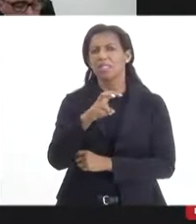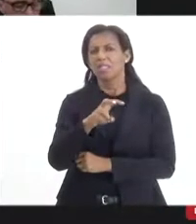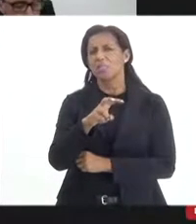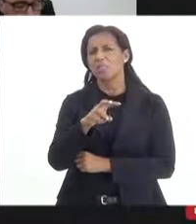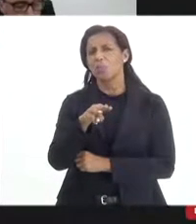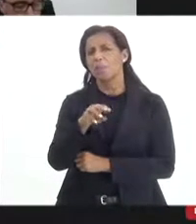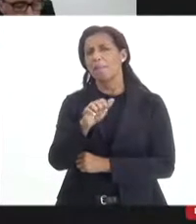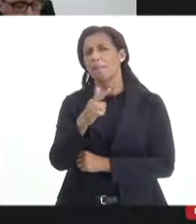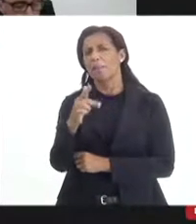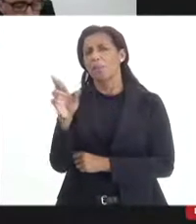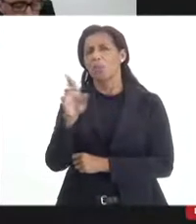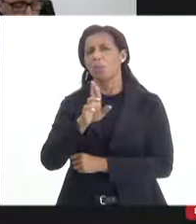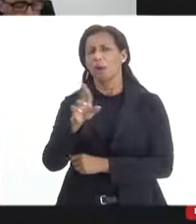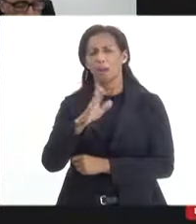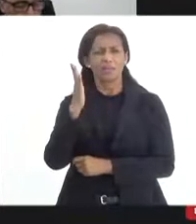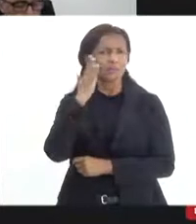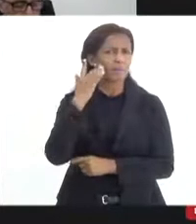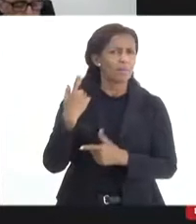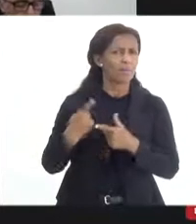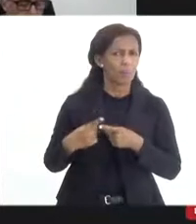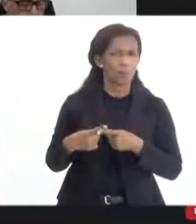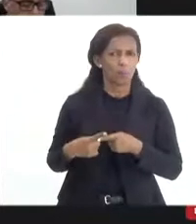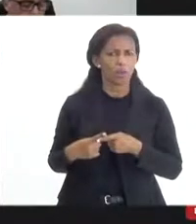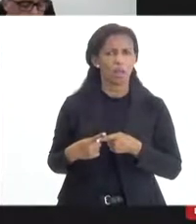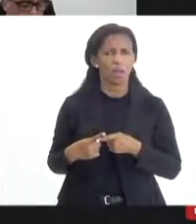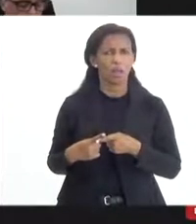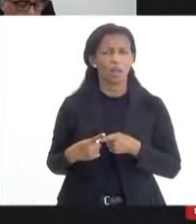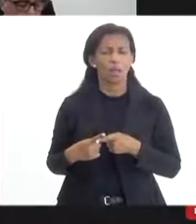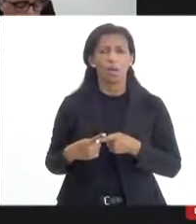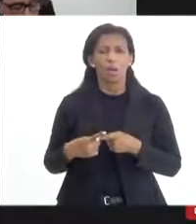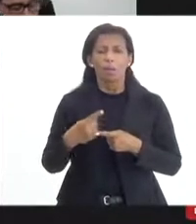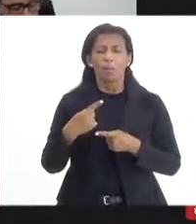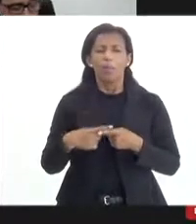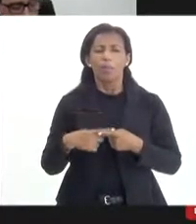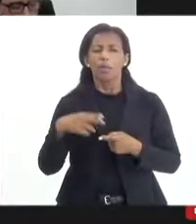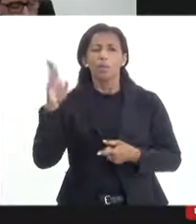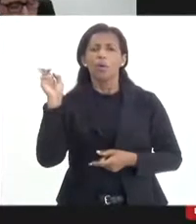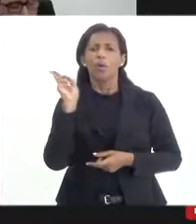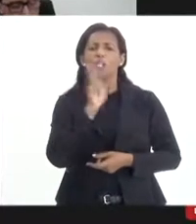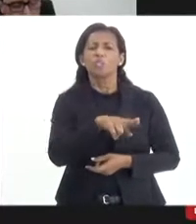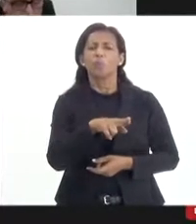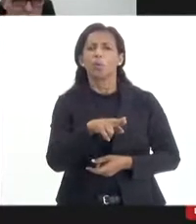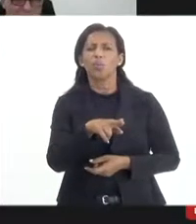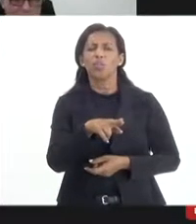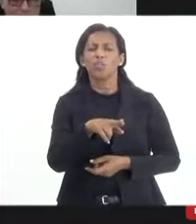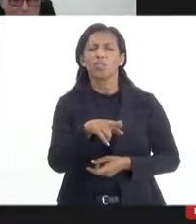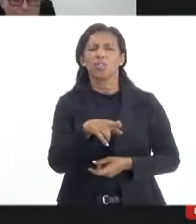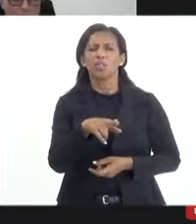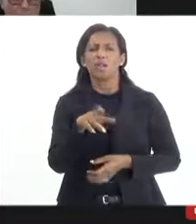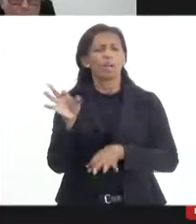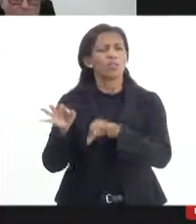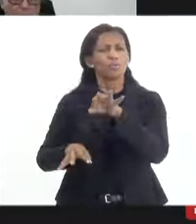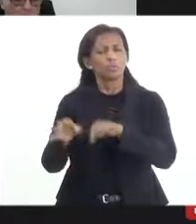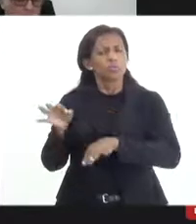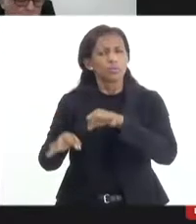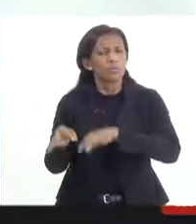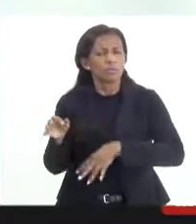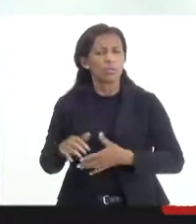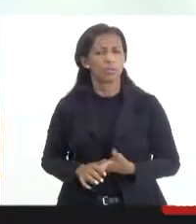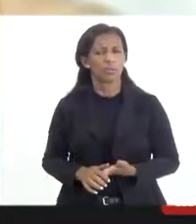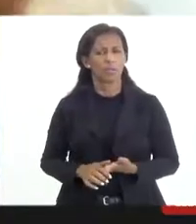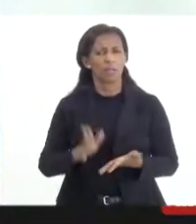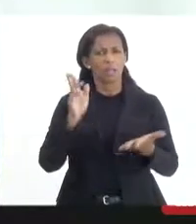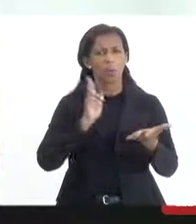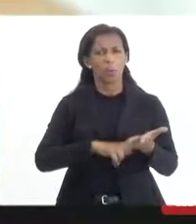quê? Porque não atende a intimação. Quer dizer, nem atender a intimação